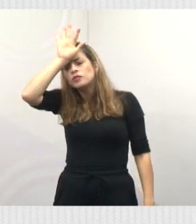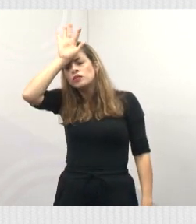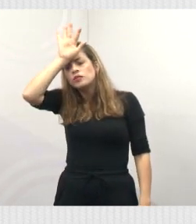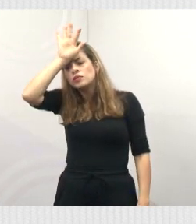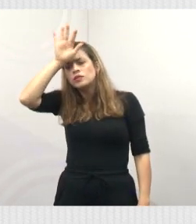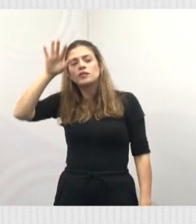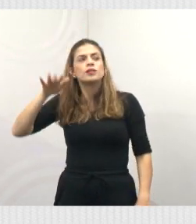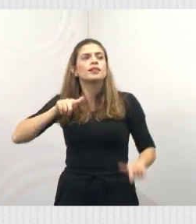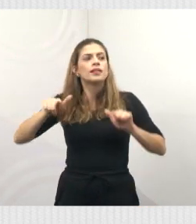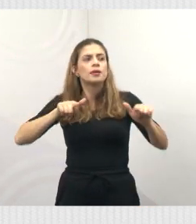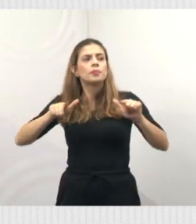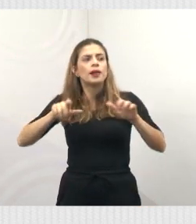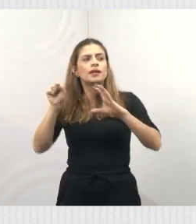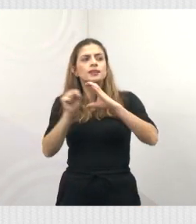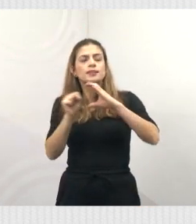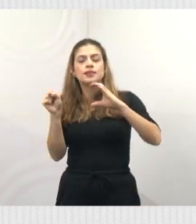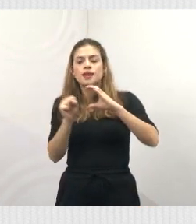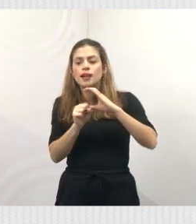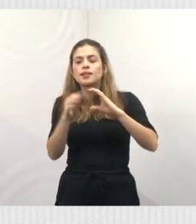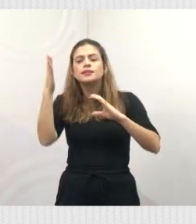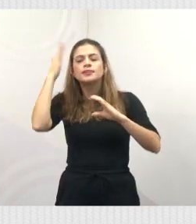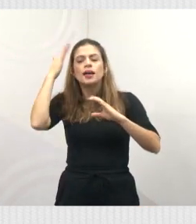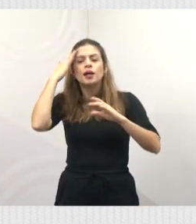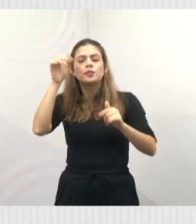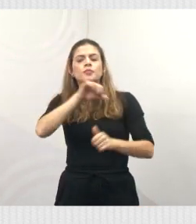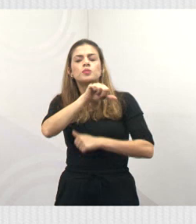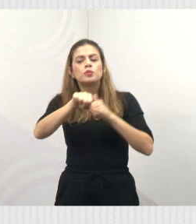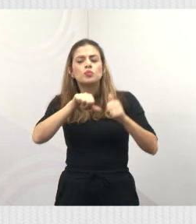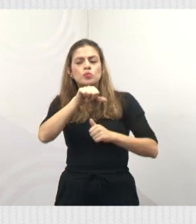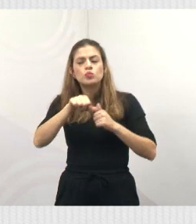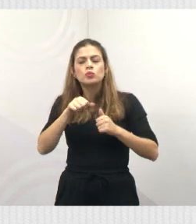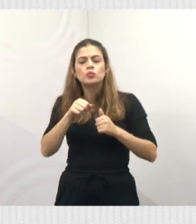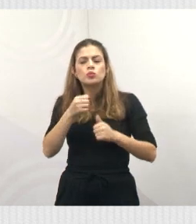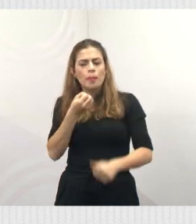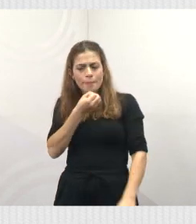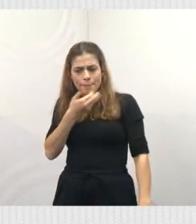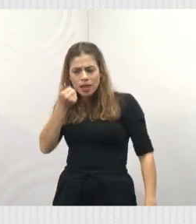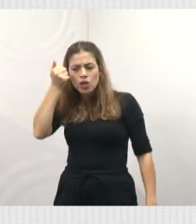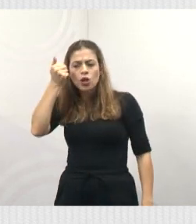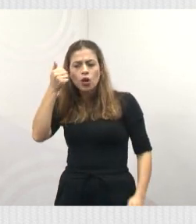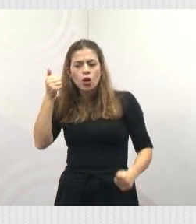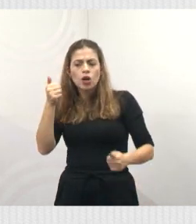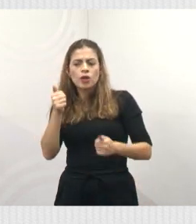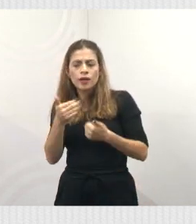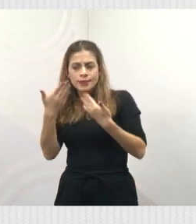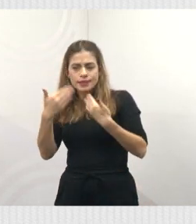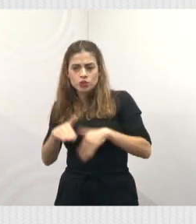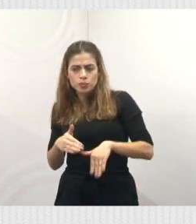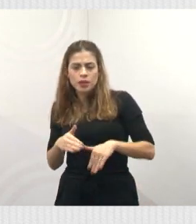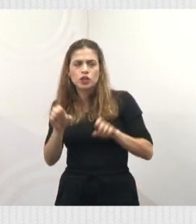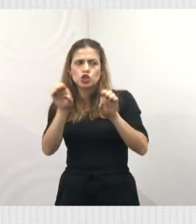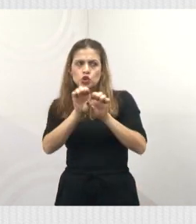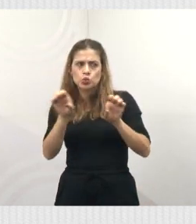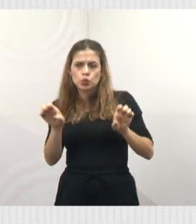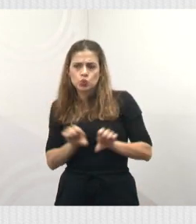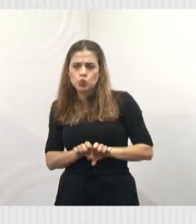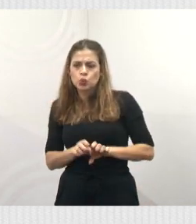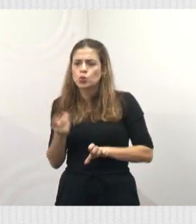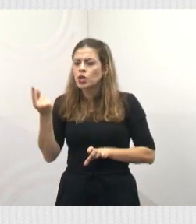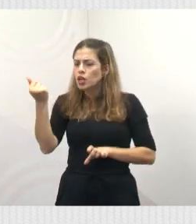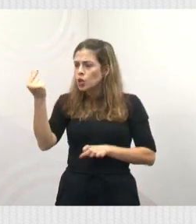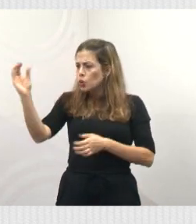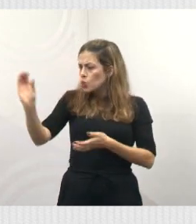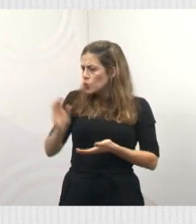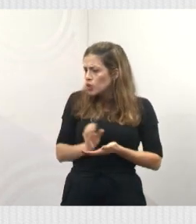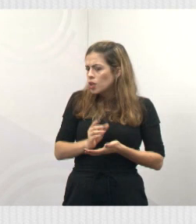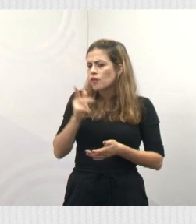Casa, sabe o que mudou a qualidade de atendimento, o que mudou a estrutura, quantos recursos dele, de outros vereadores, de outros